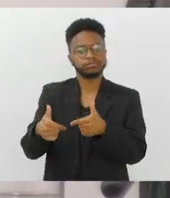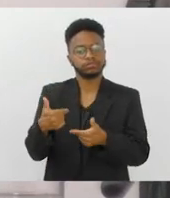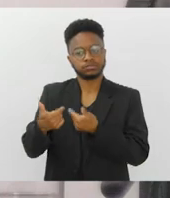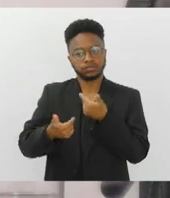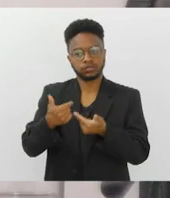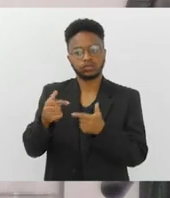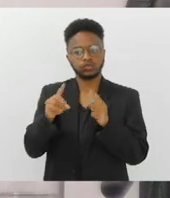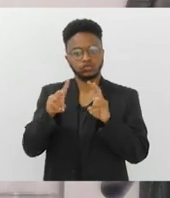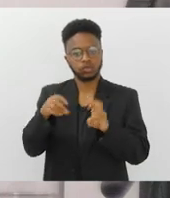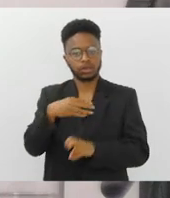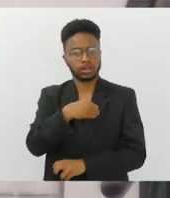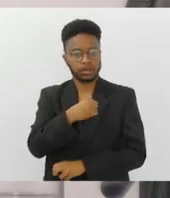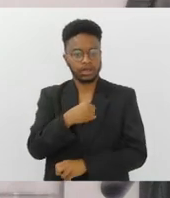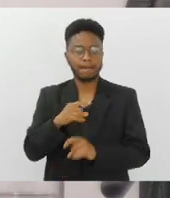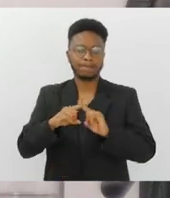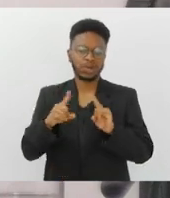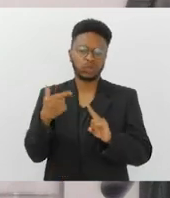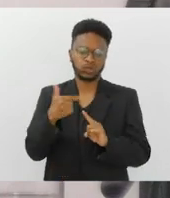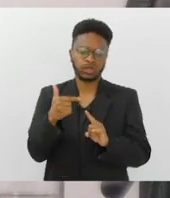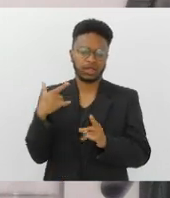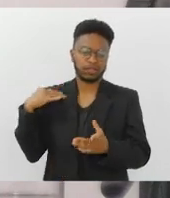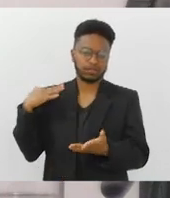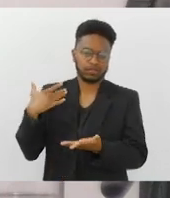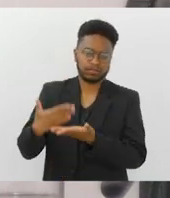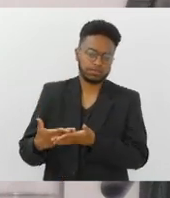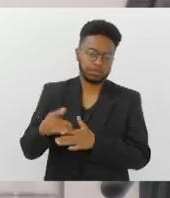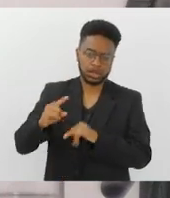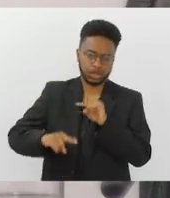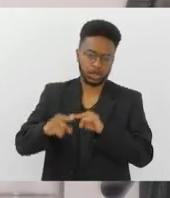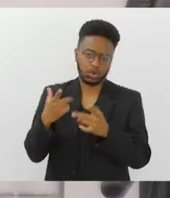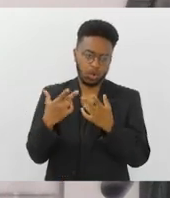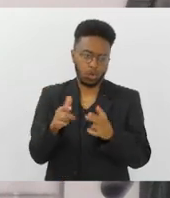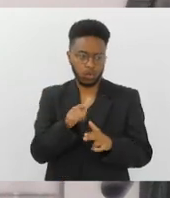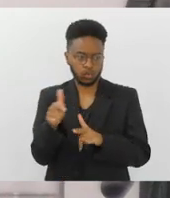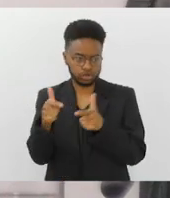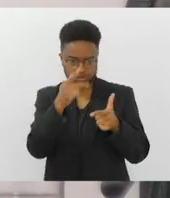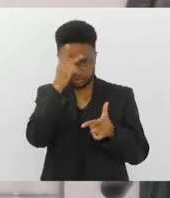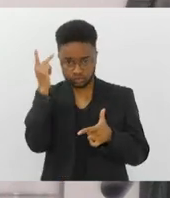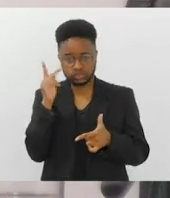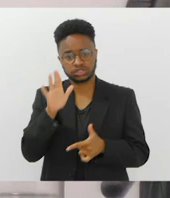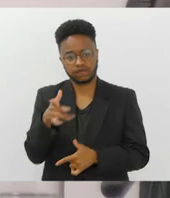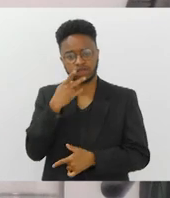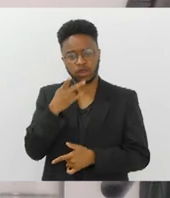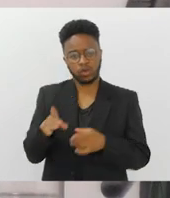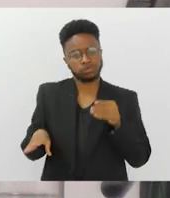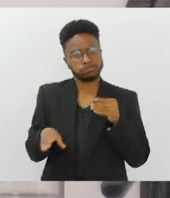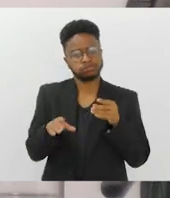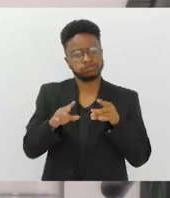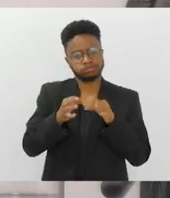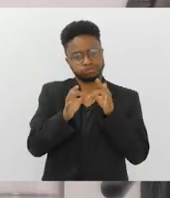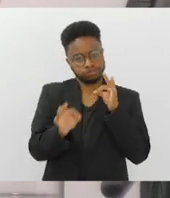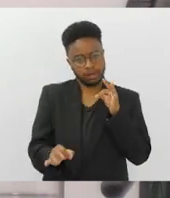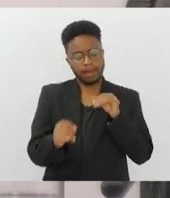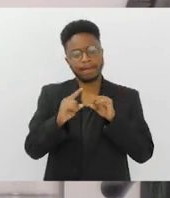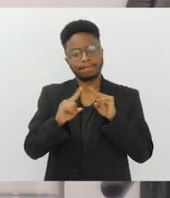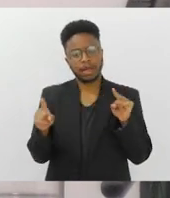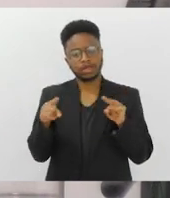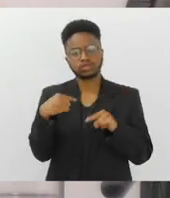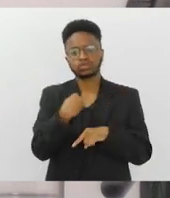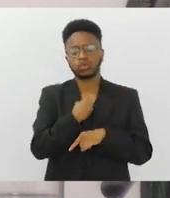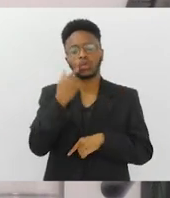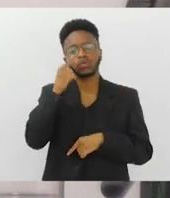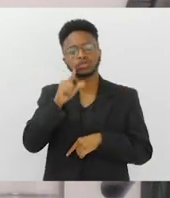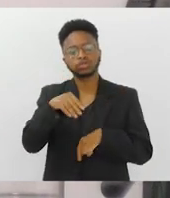gente não tem tanto repertório assim quanto o pessoal da mesa, que já falou muitas coisas, mas a gente pôde levar um pouco